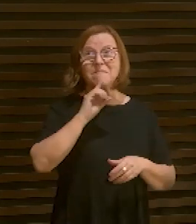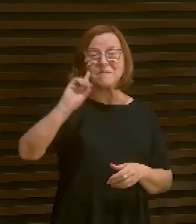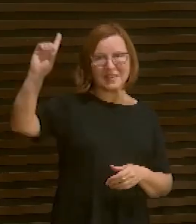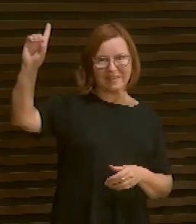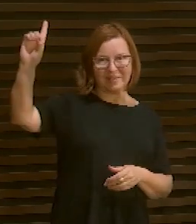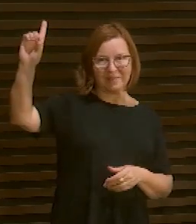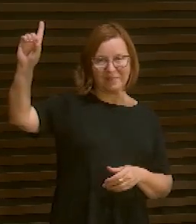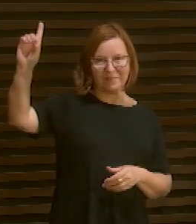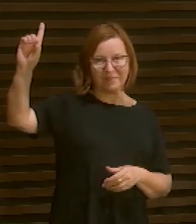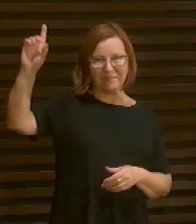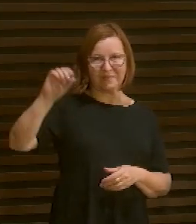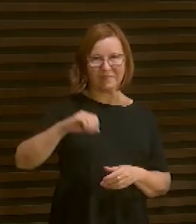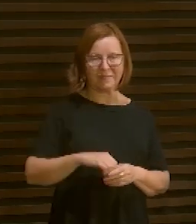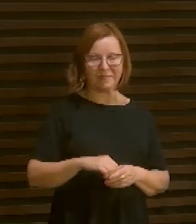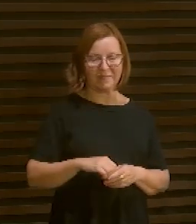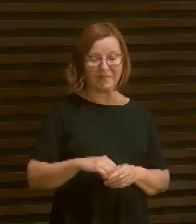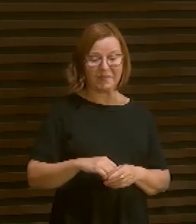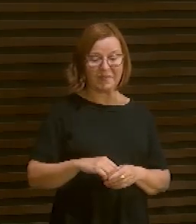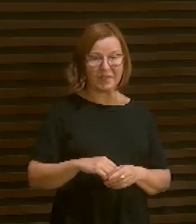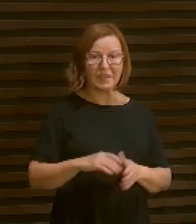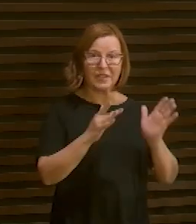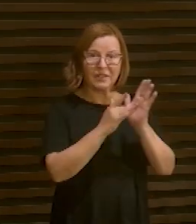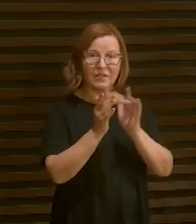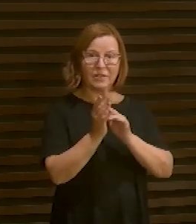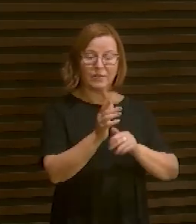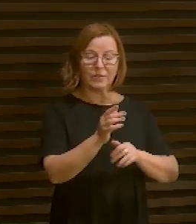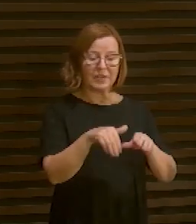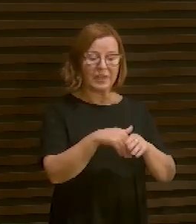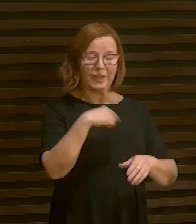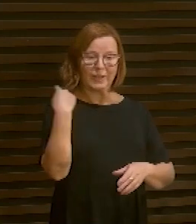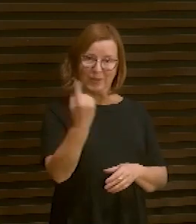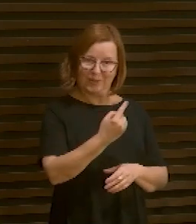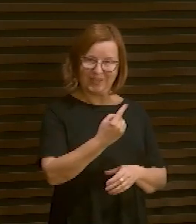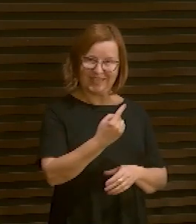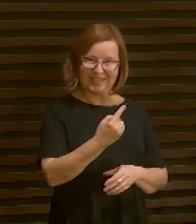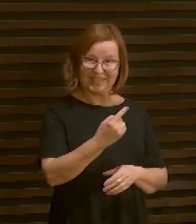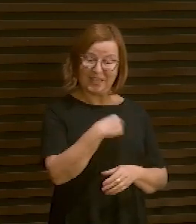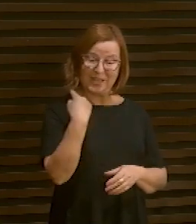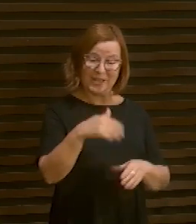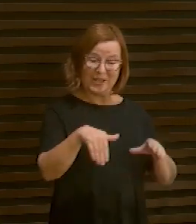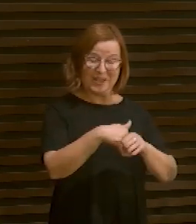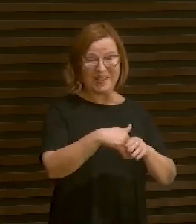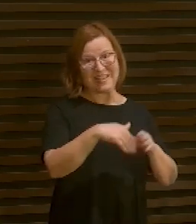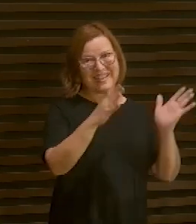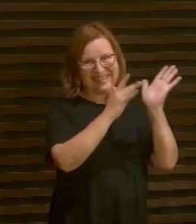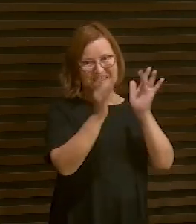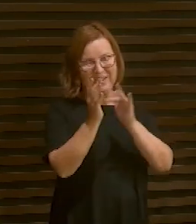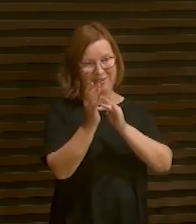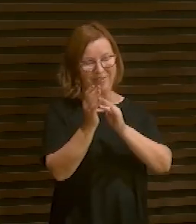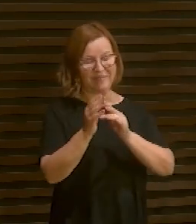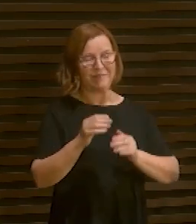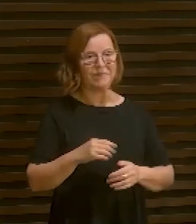e que Ele estava em nós e nós estávamos nele? A meu